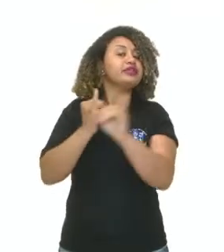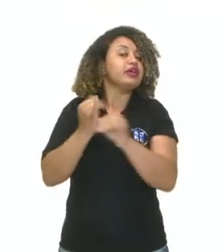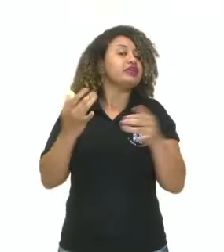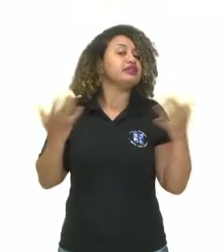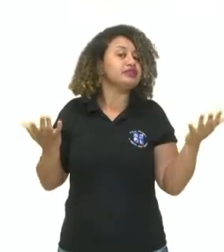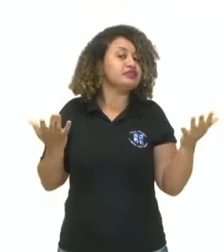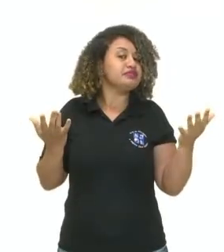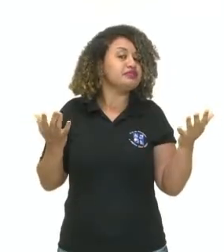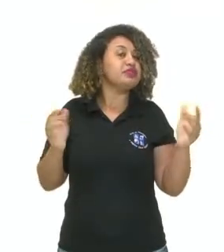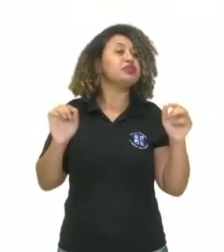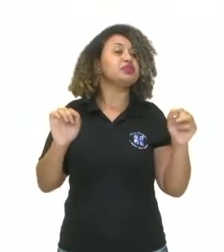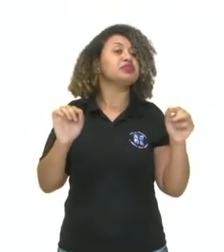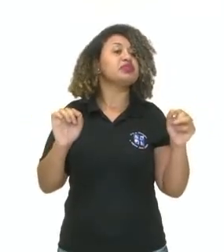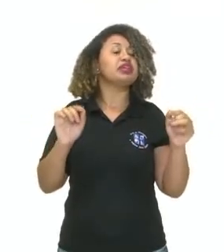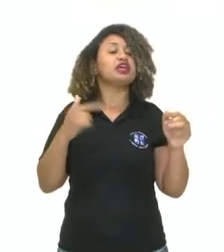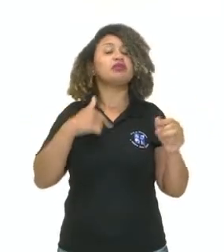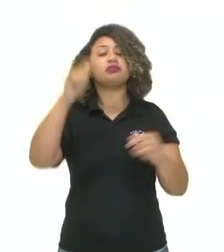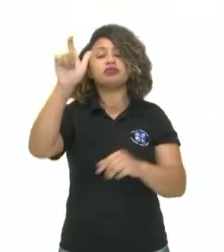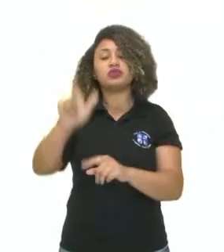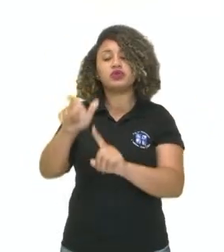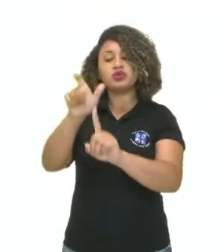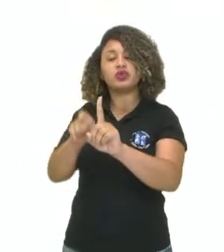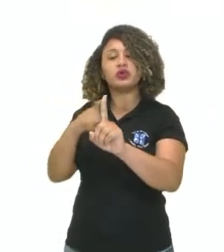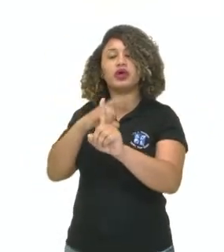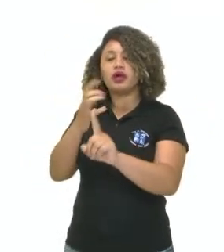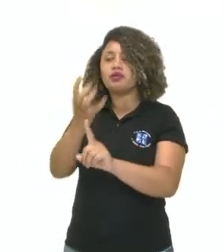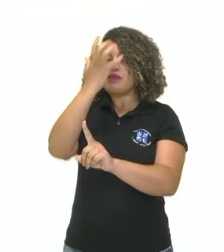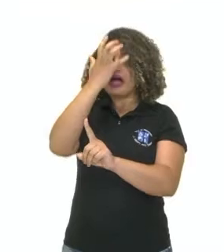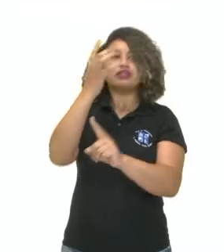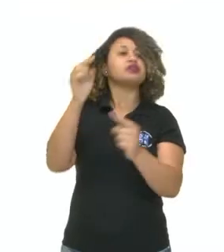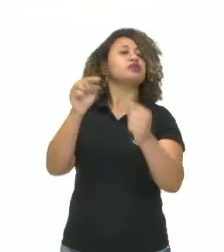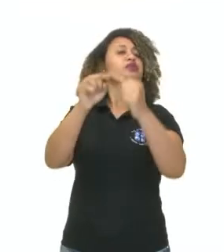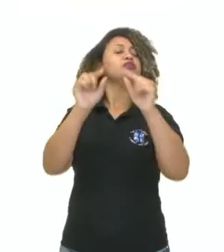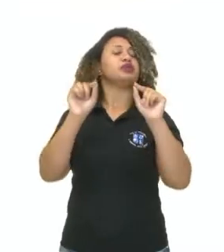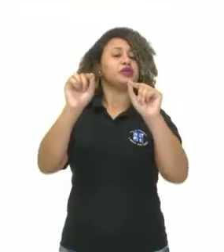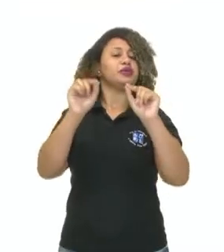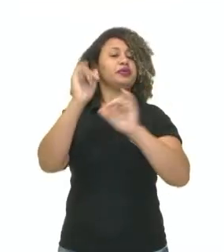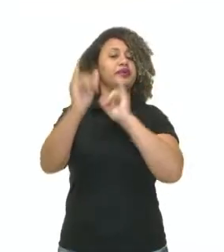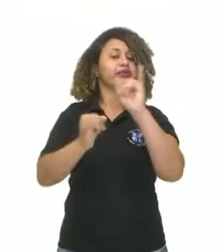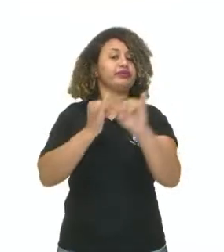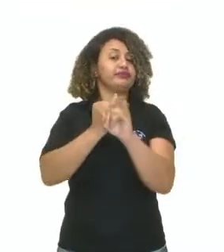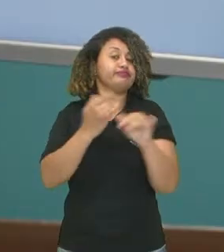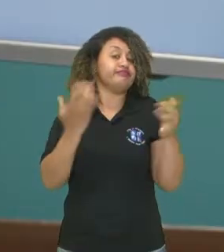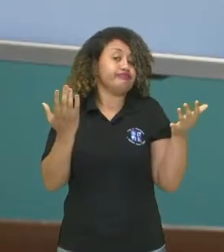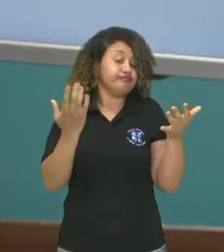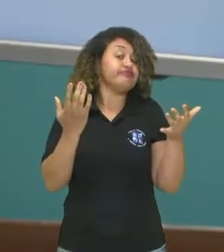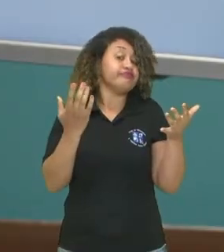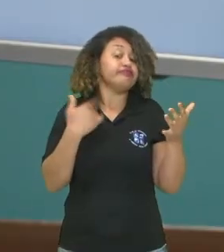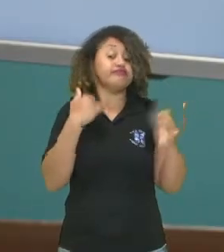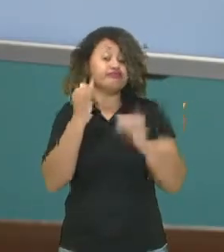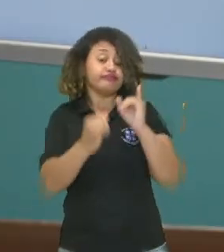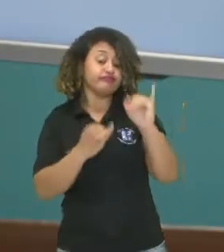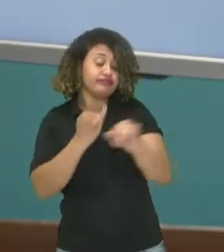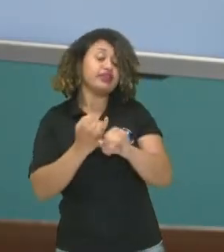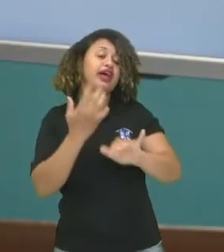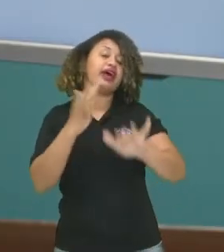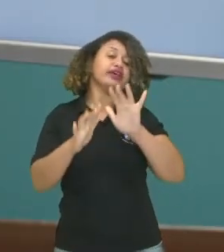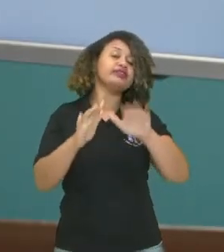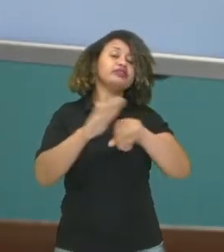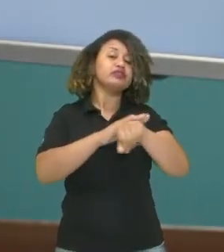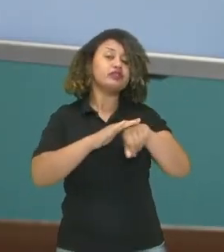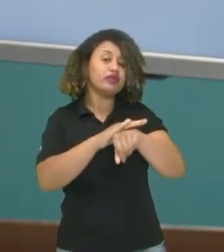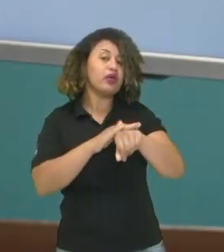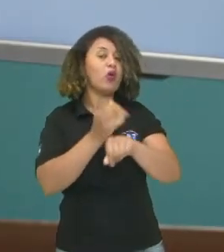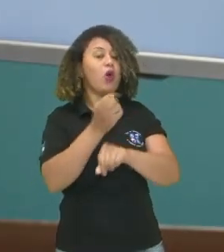uma pessoa com máscara tem a ver com a internet? Muitas vezes na internet, quando recebemos, conversamos ou